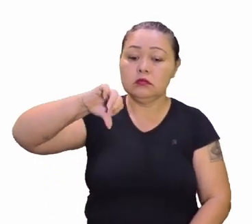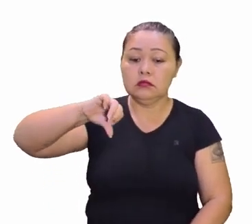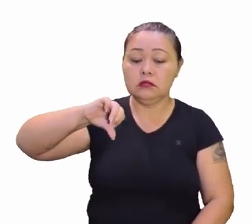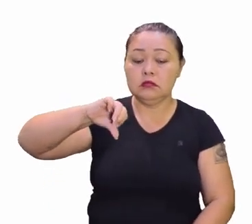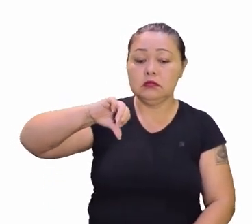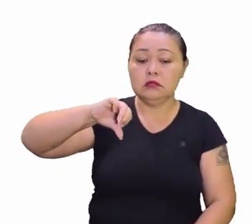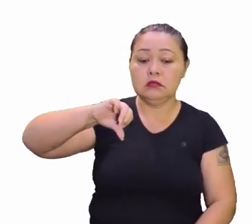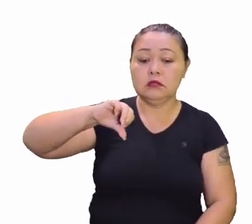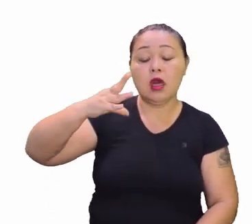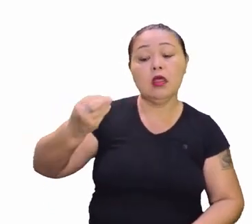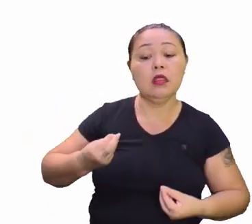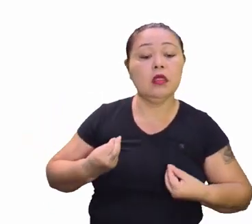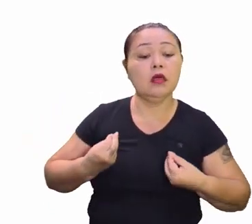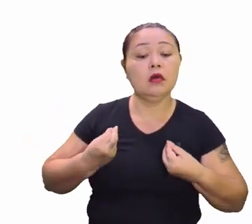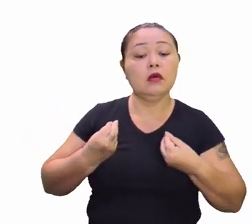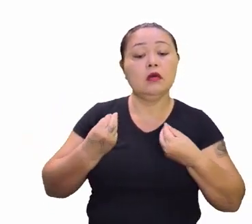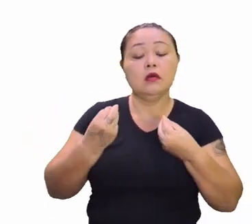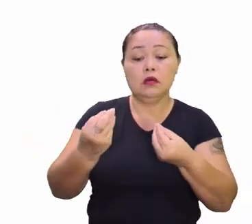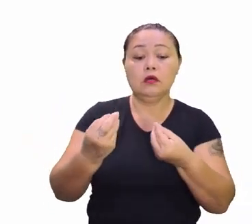1909,